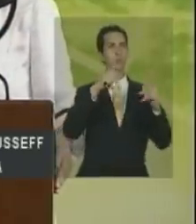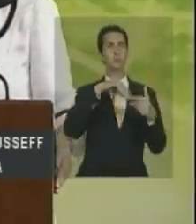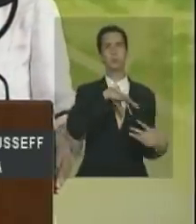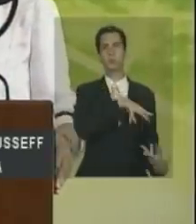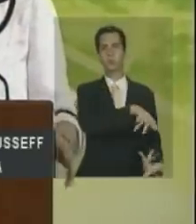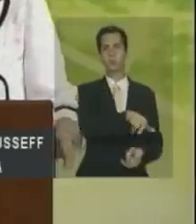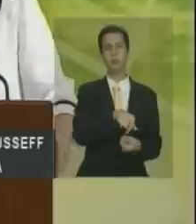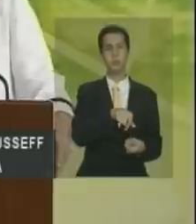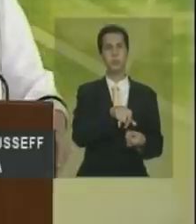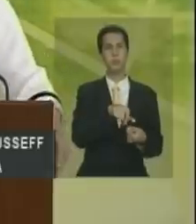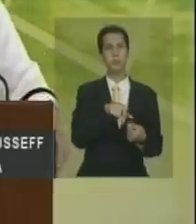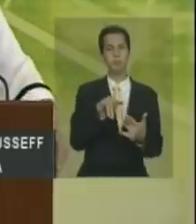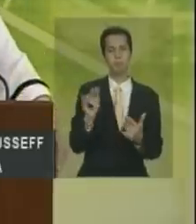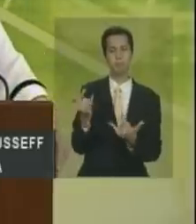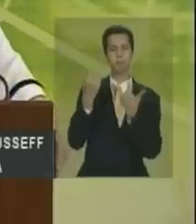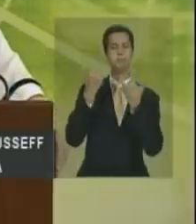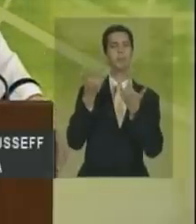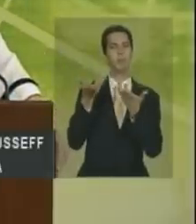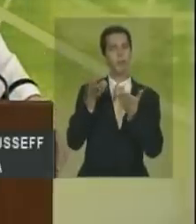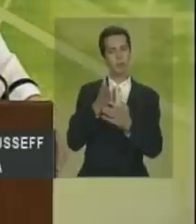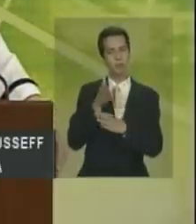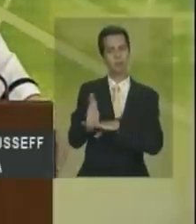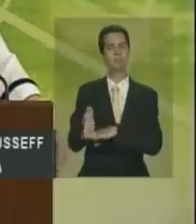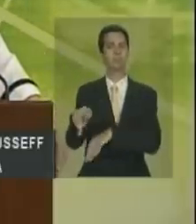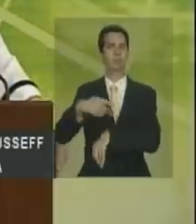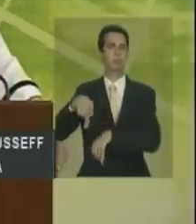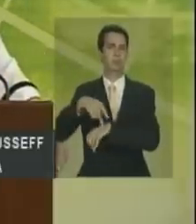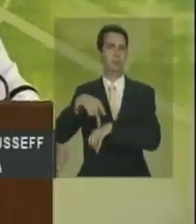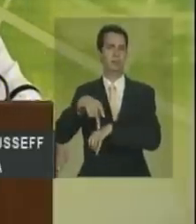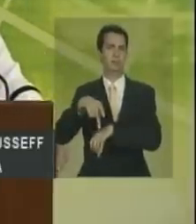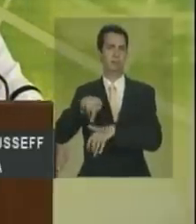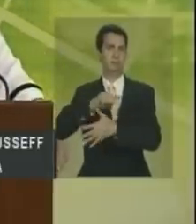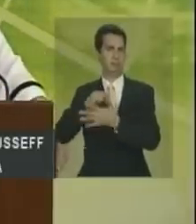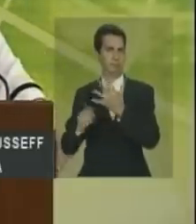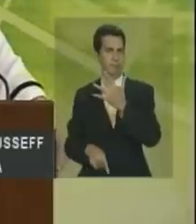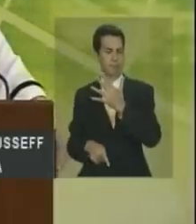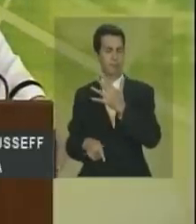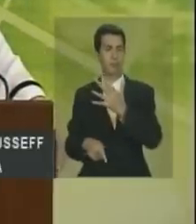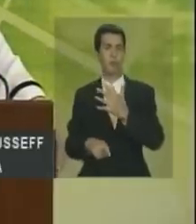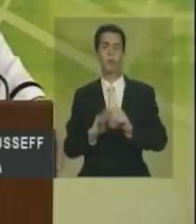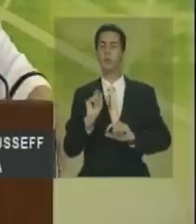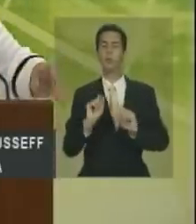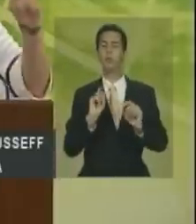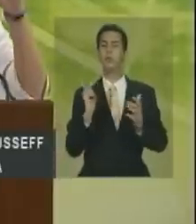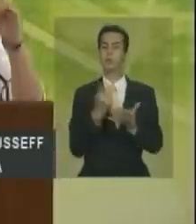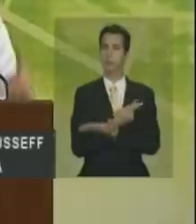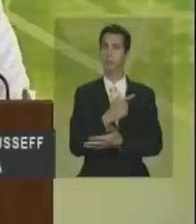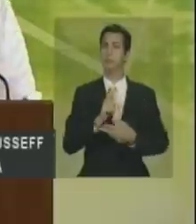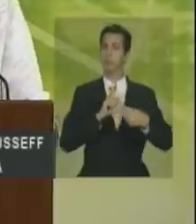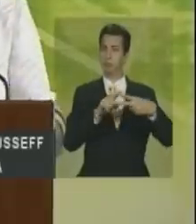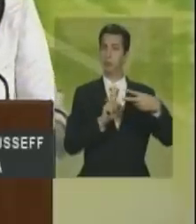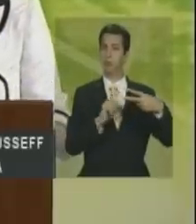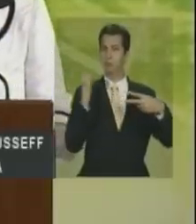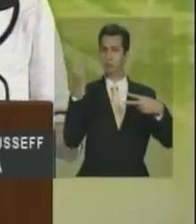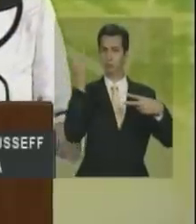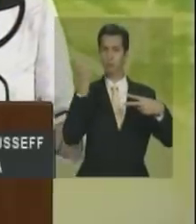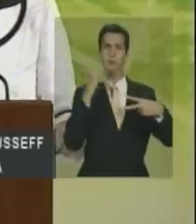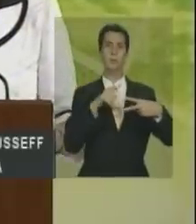mundo. Essa convicção afirma duas coisas. Afirma a